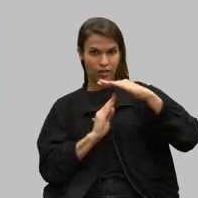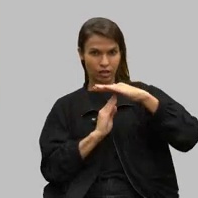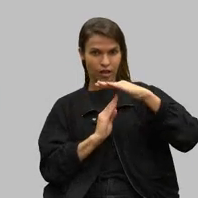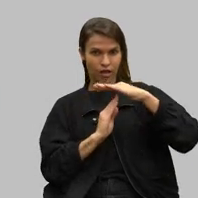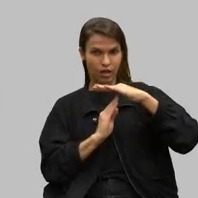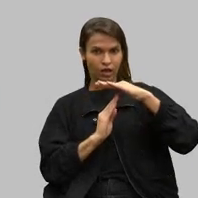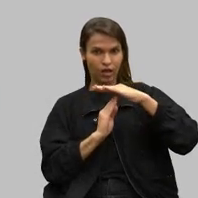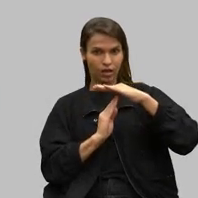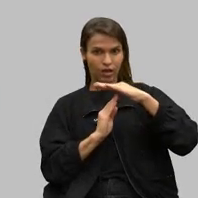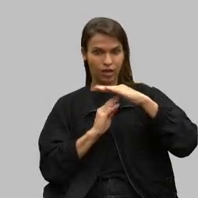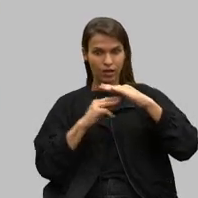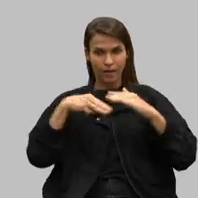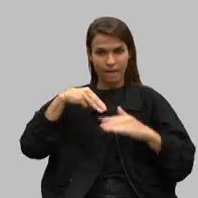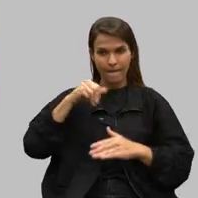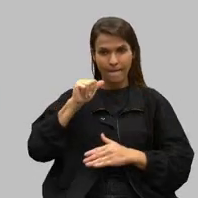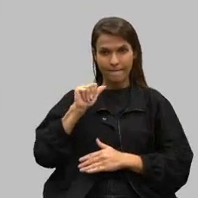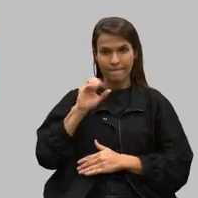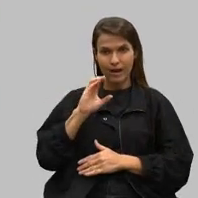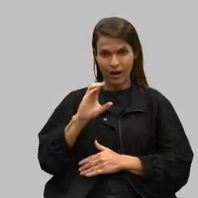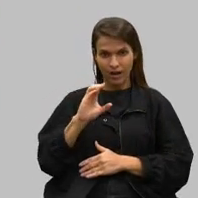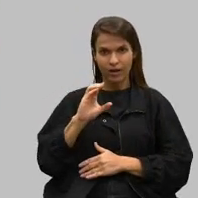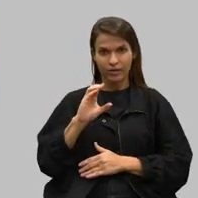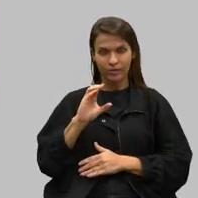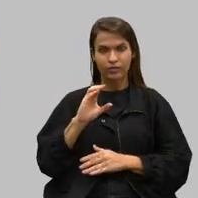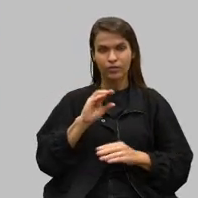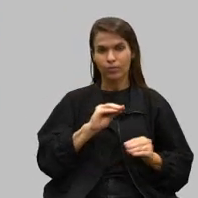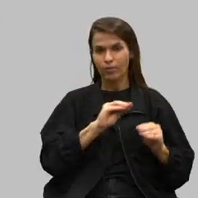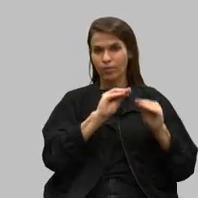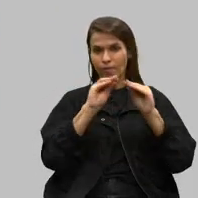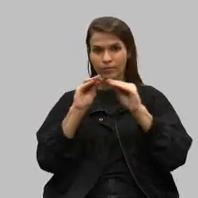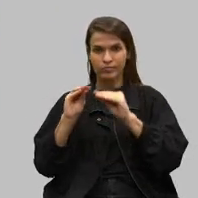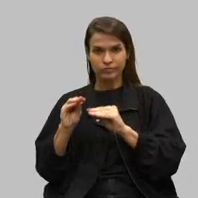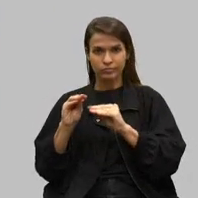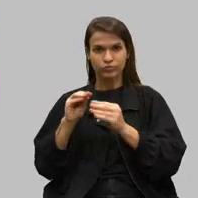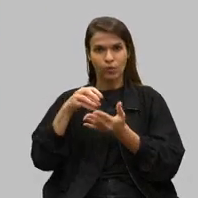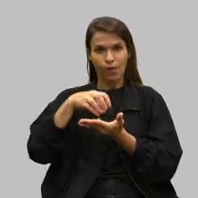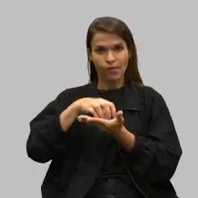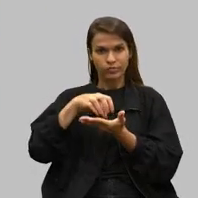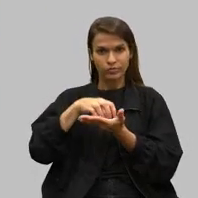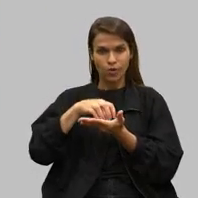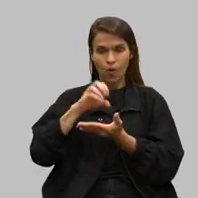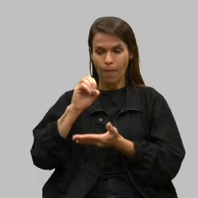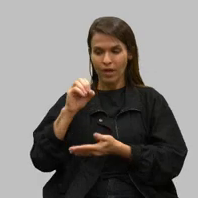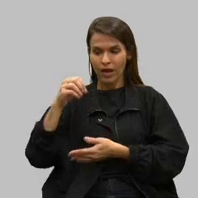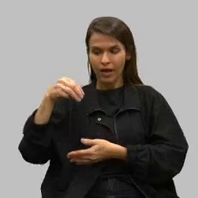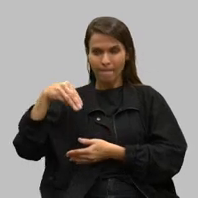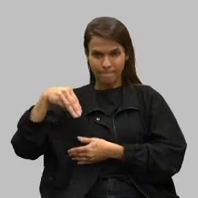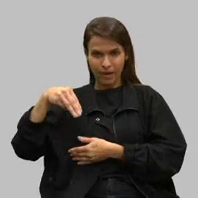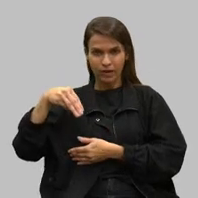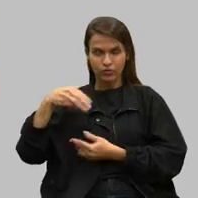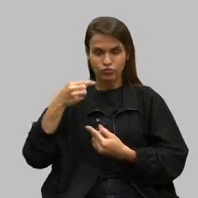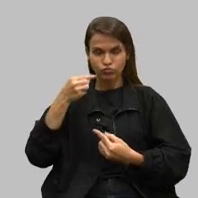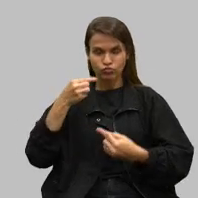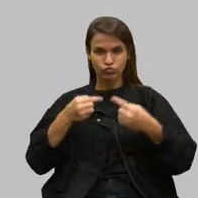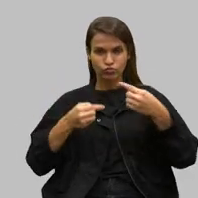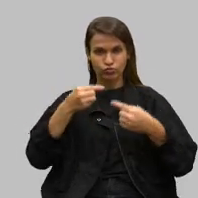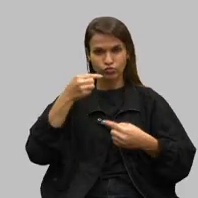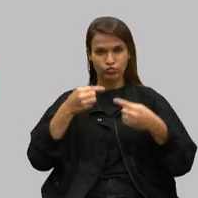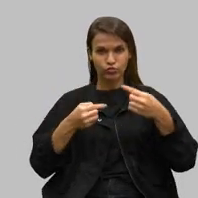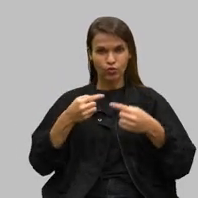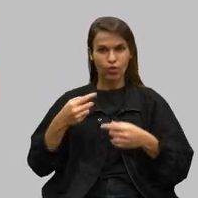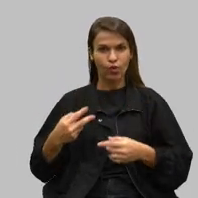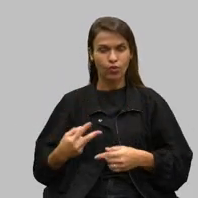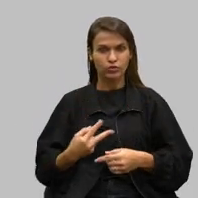teto MAC, ele trazendo para o mesmo bolo do Opera Mais, e isso vai nos permitir rediscutir realmente pelo menos cirurgia